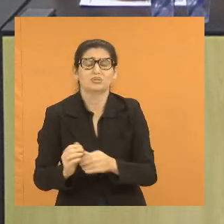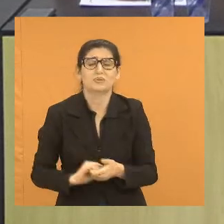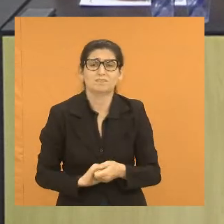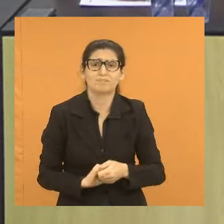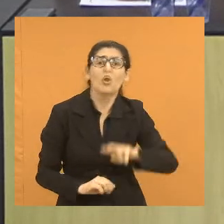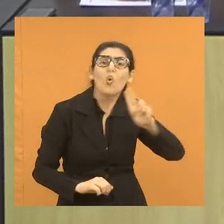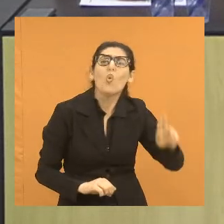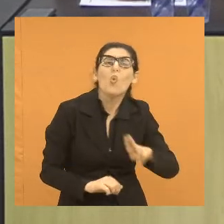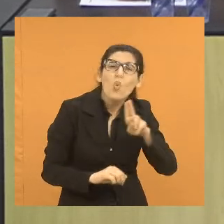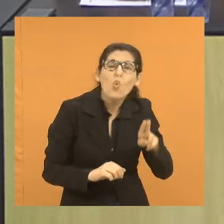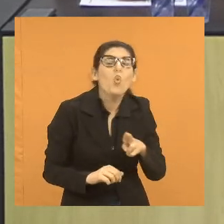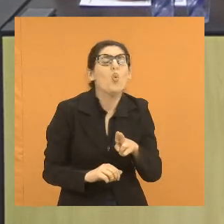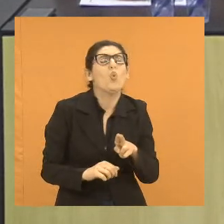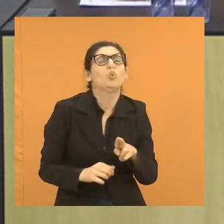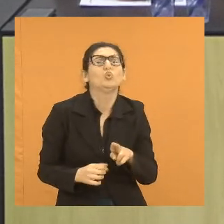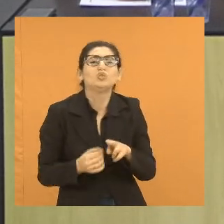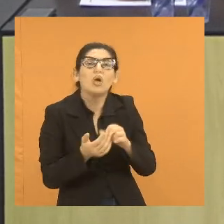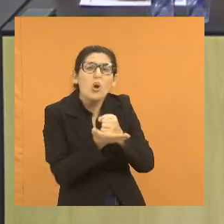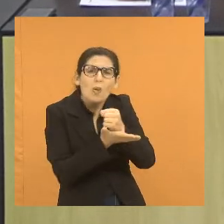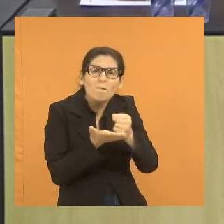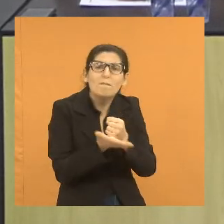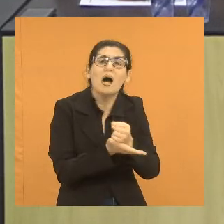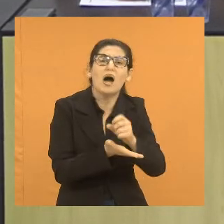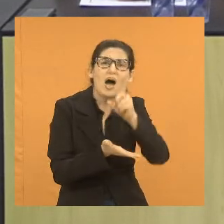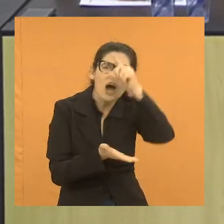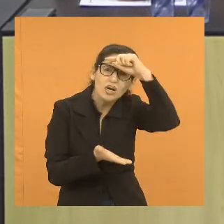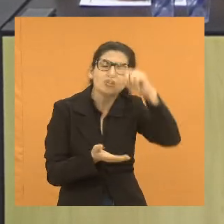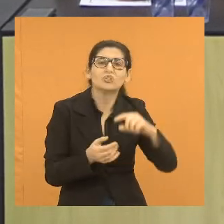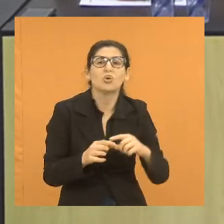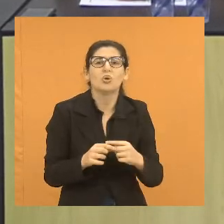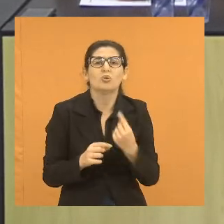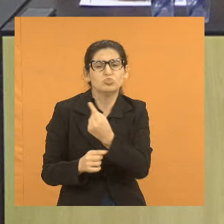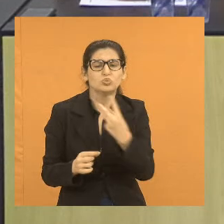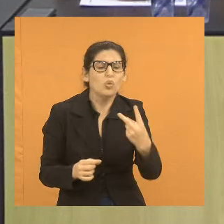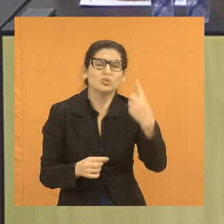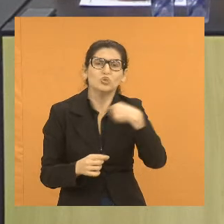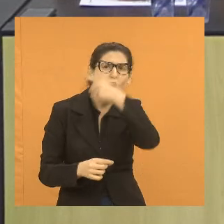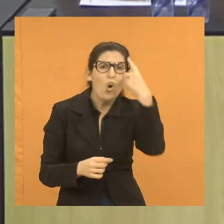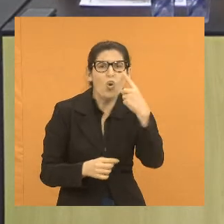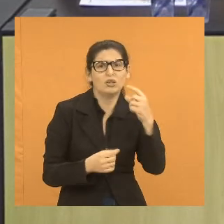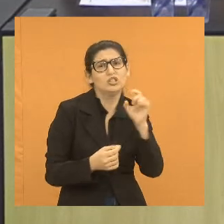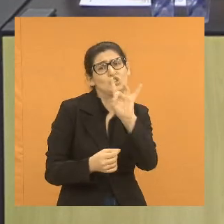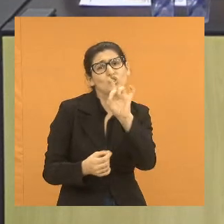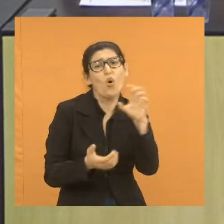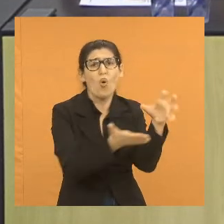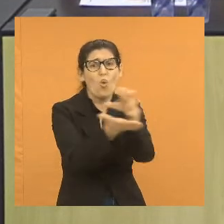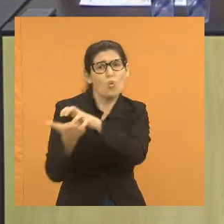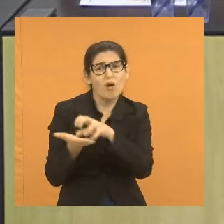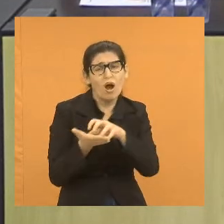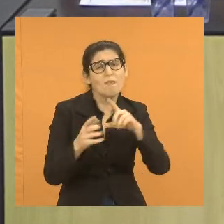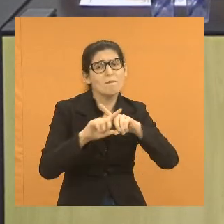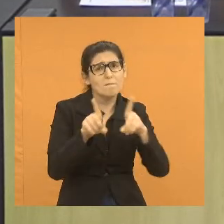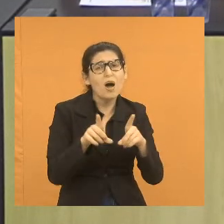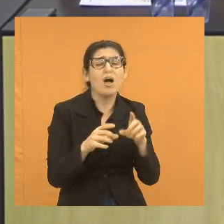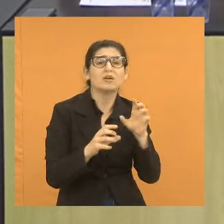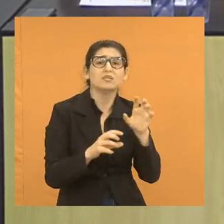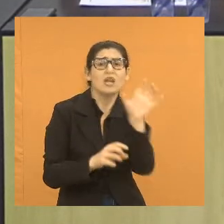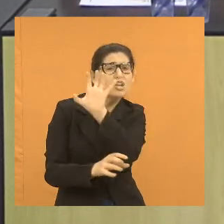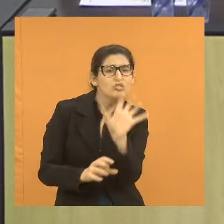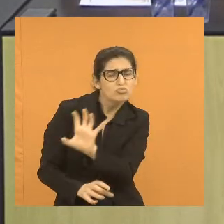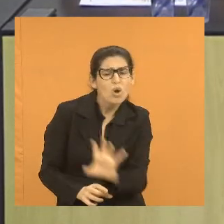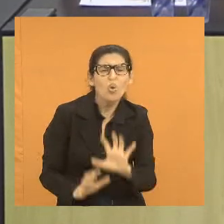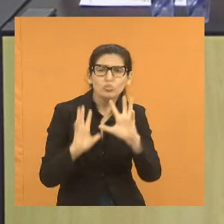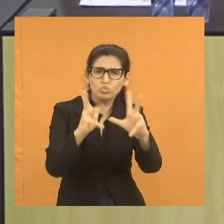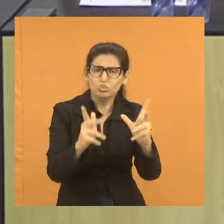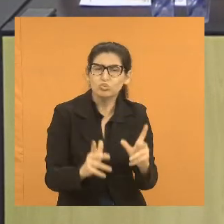unidade básica que lá tem atendimento para você. A gente sabe que nem todas são 12 horas, mas tem em todas as regiões. E, às